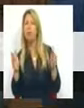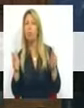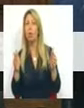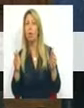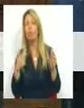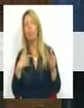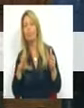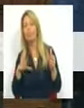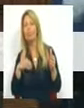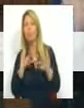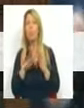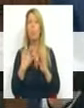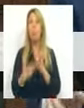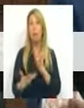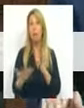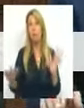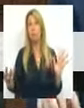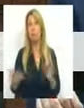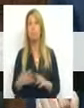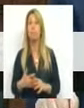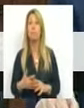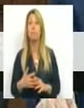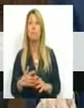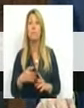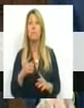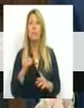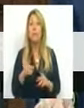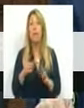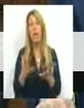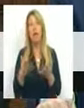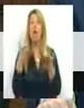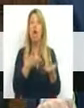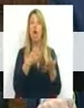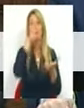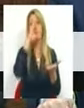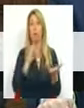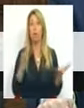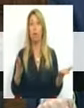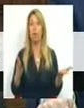bondade do plano. A posição é sempre uma posição, isto é ajuda de Estado,